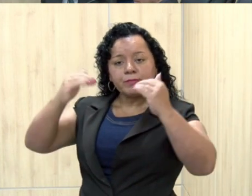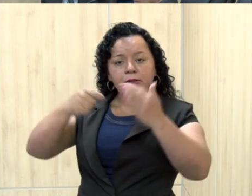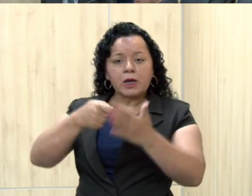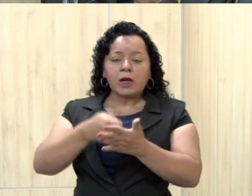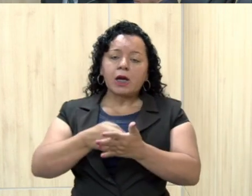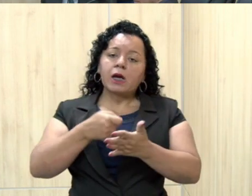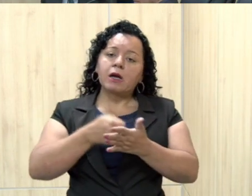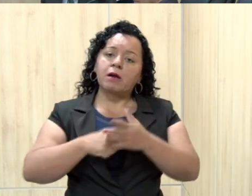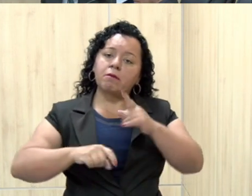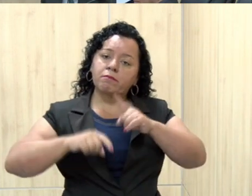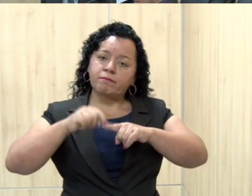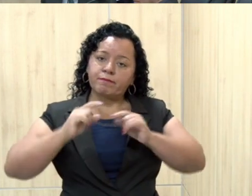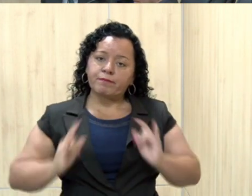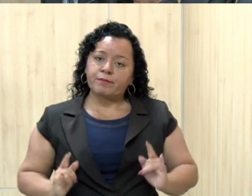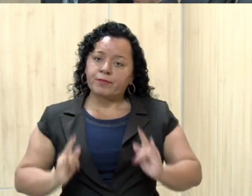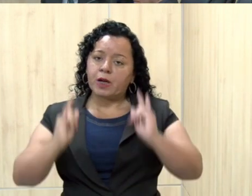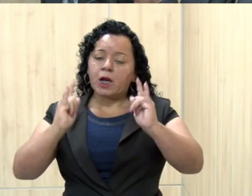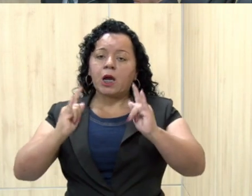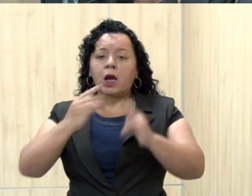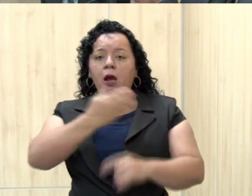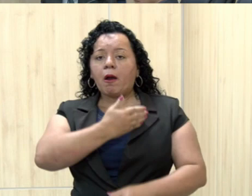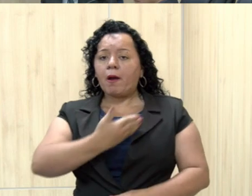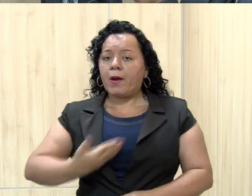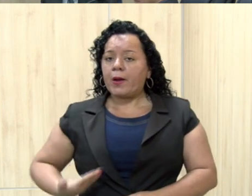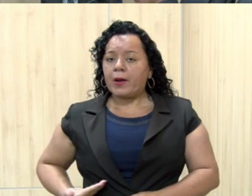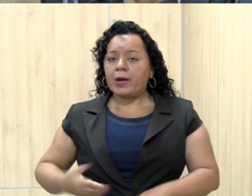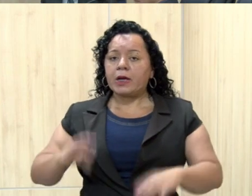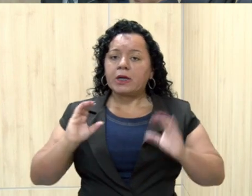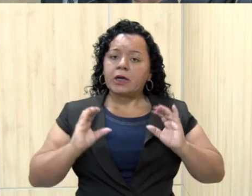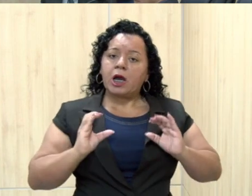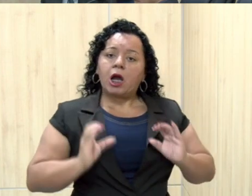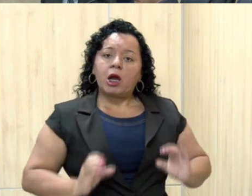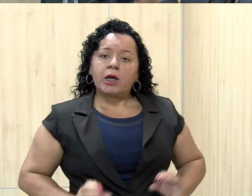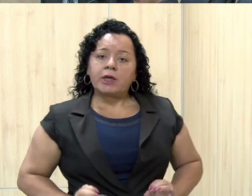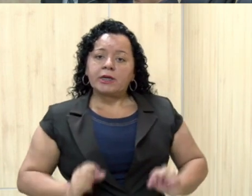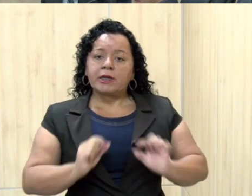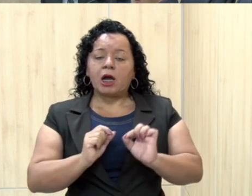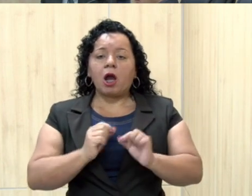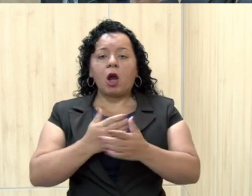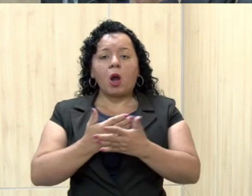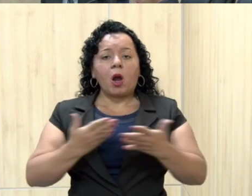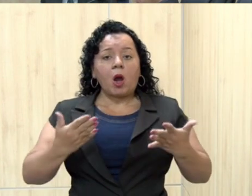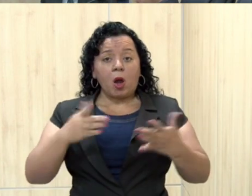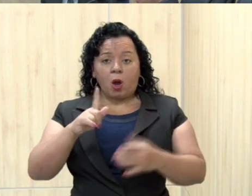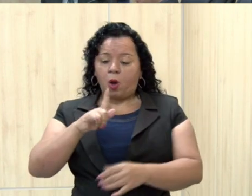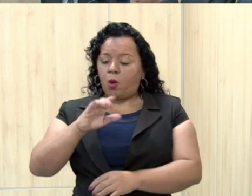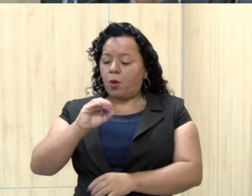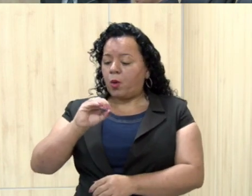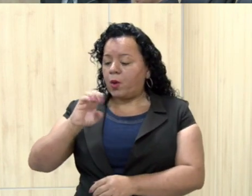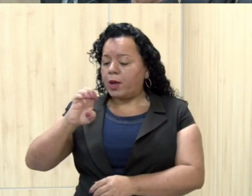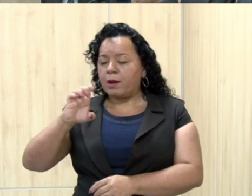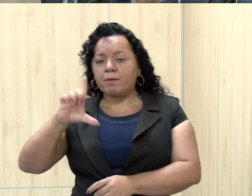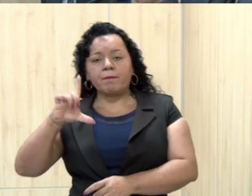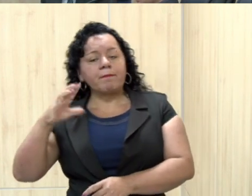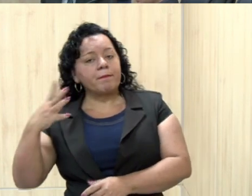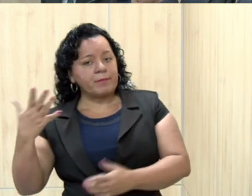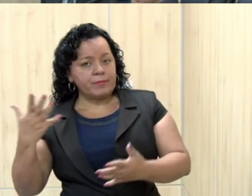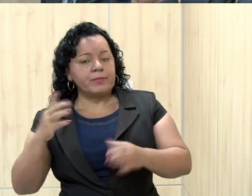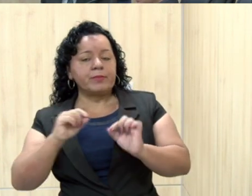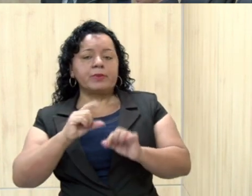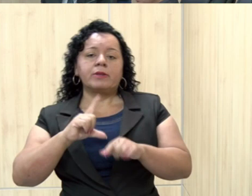e do Cidadão relatoria Deputado Luizinho roeu para a leitura deputada Taíssa